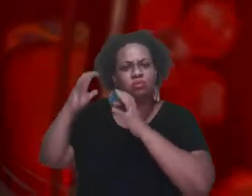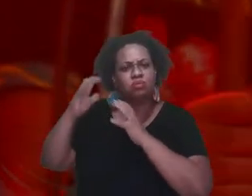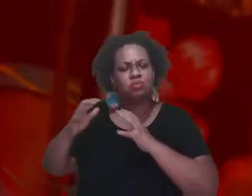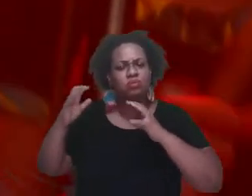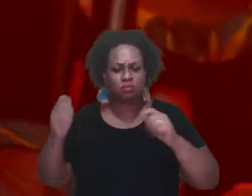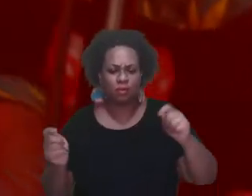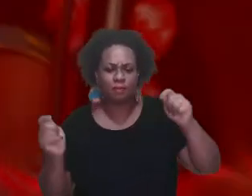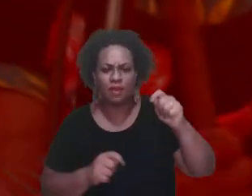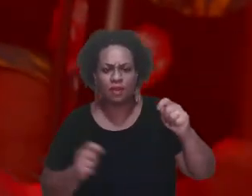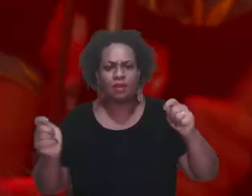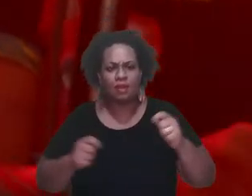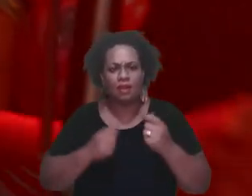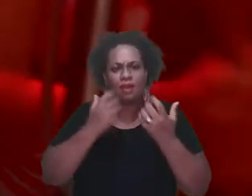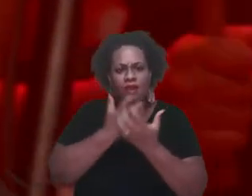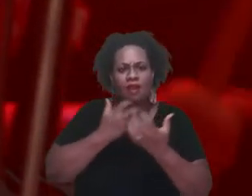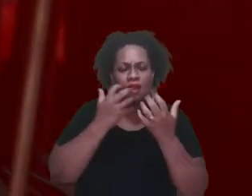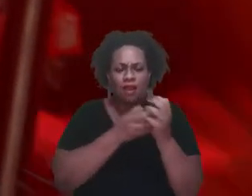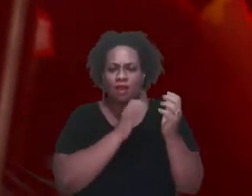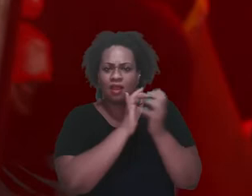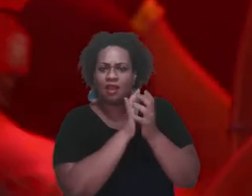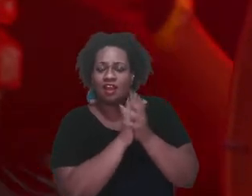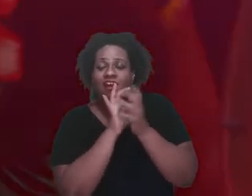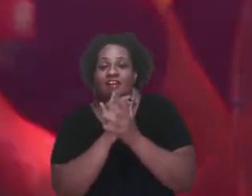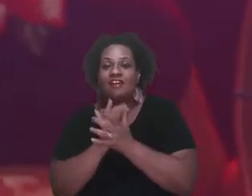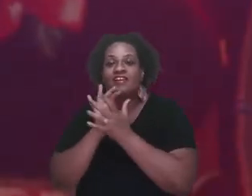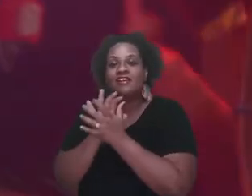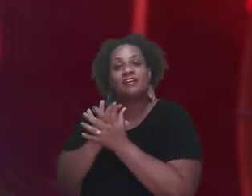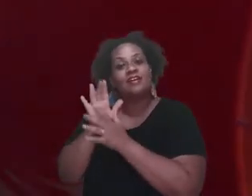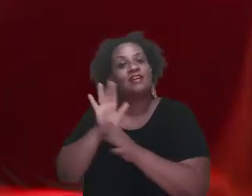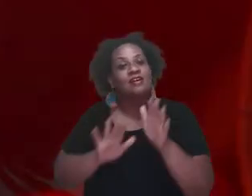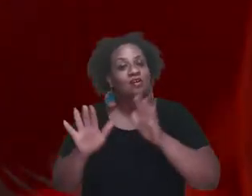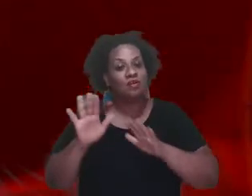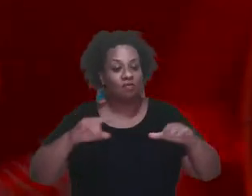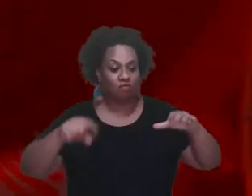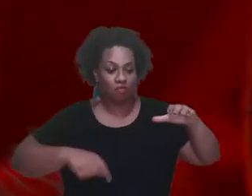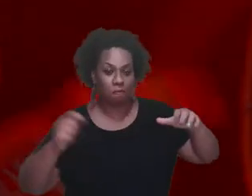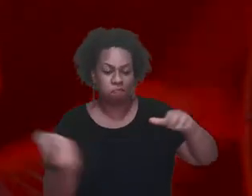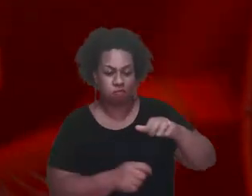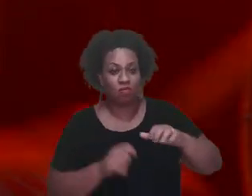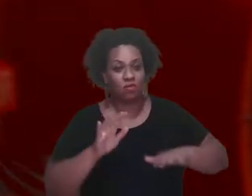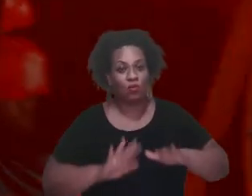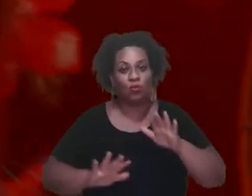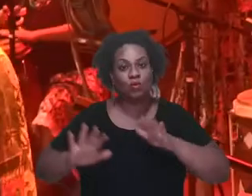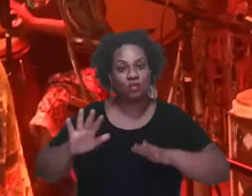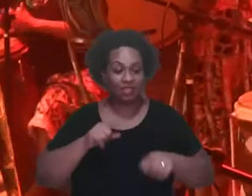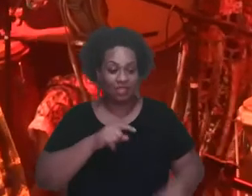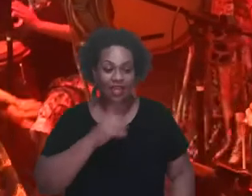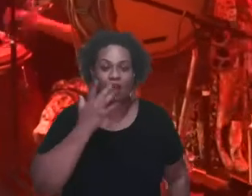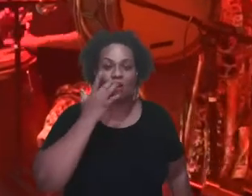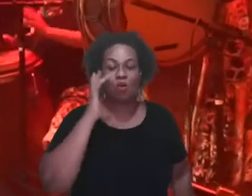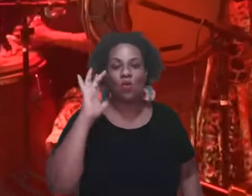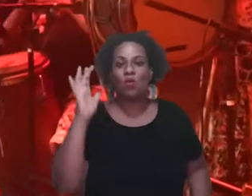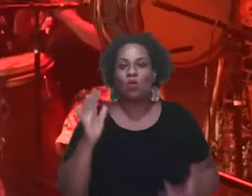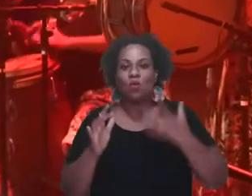Capitão tocador você se fogo nessa torta no coração e Alô ter não podia de volta porque se Bambu